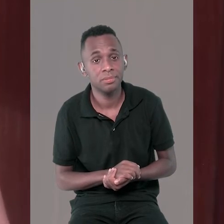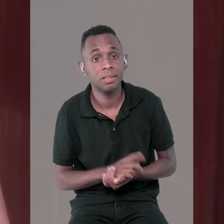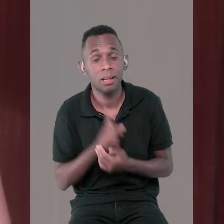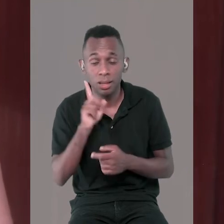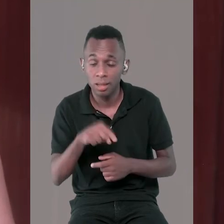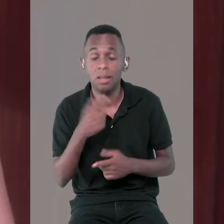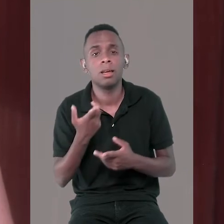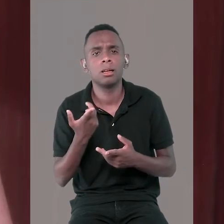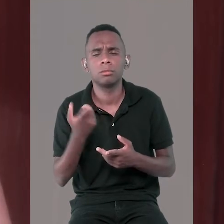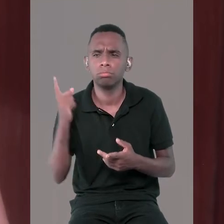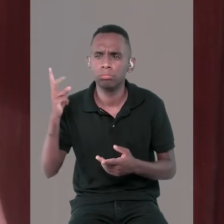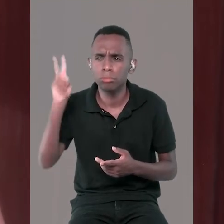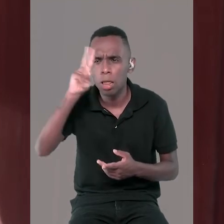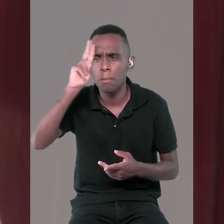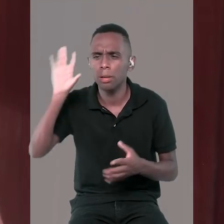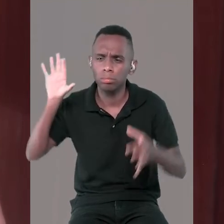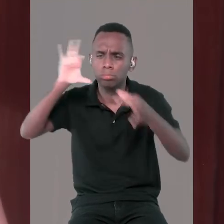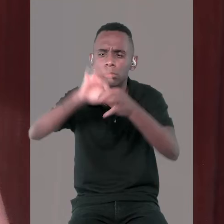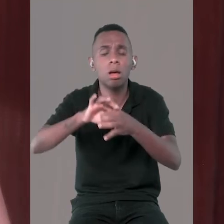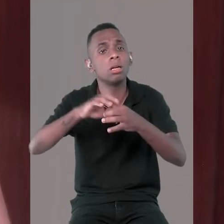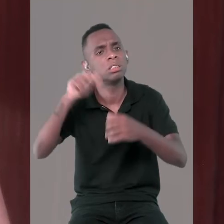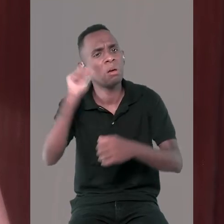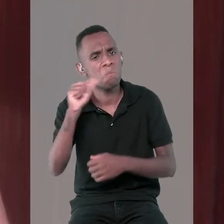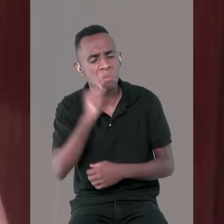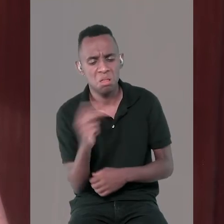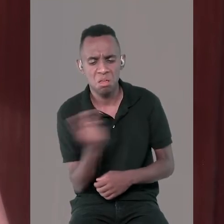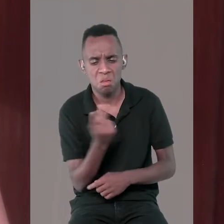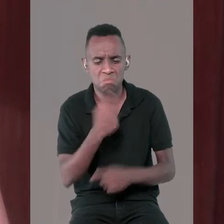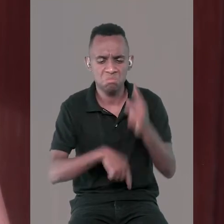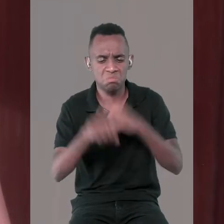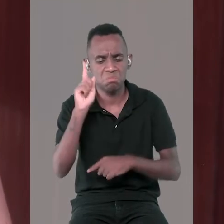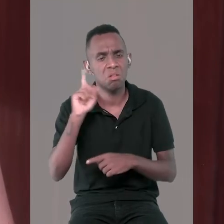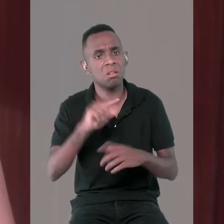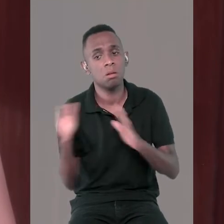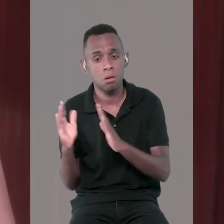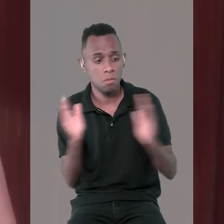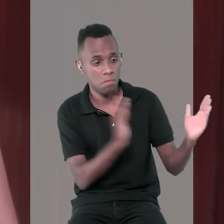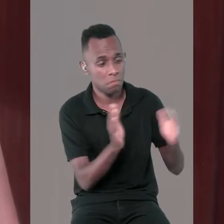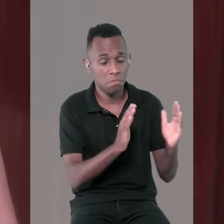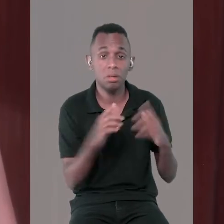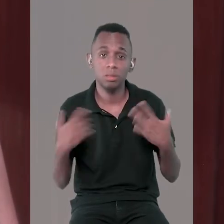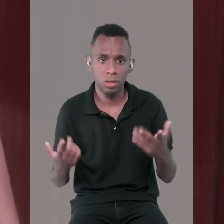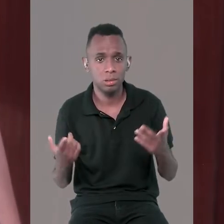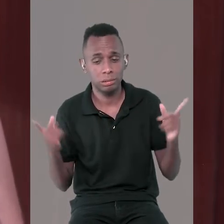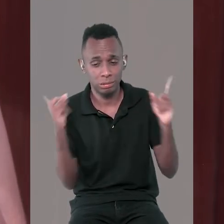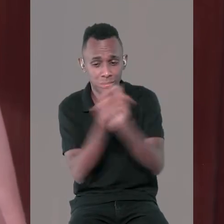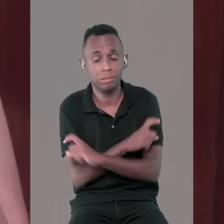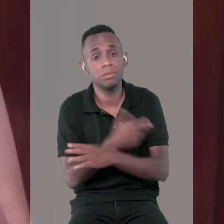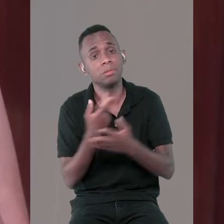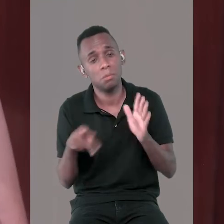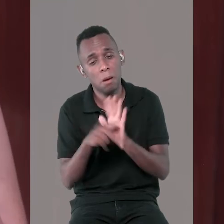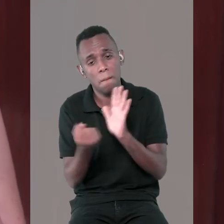foi trazer esse resgate dessas mulheres que foram, né, revolucionárias em períodos tão conturbados,